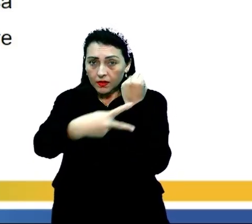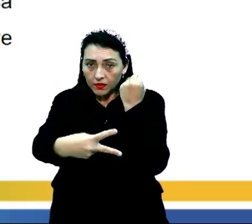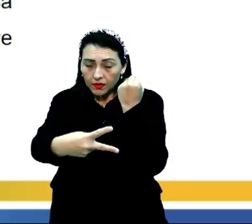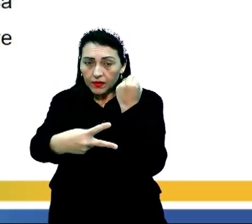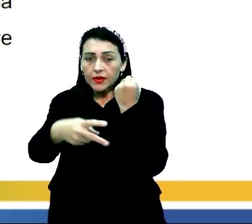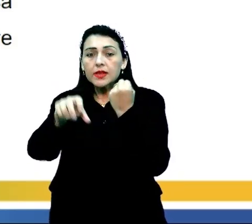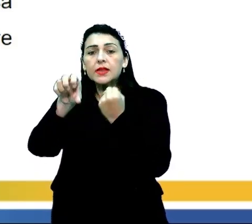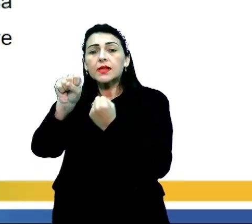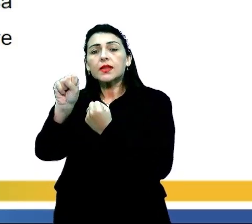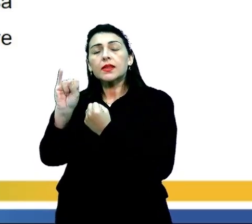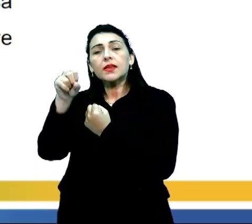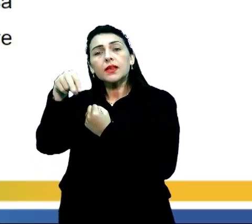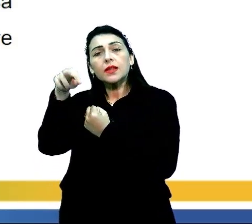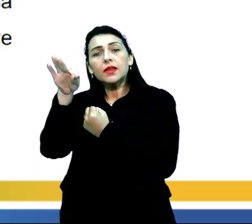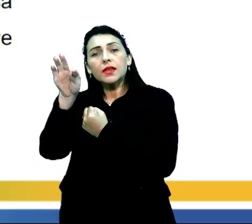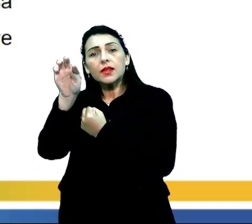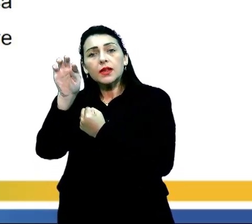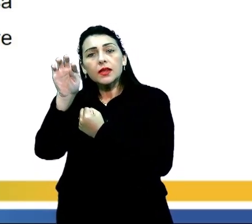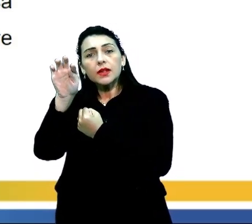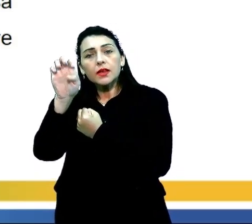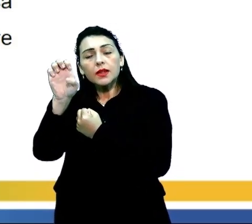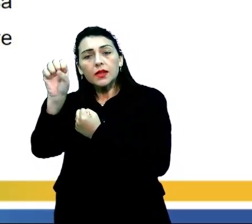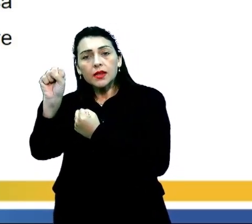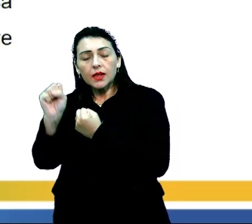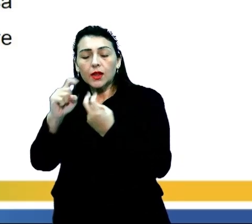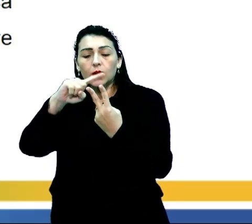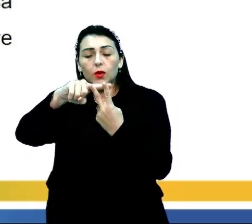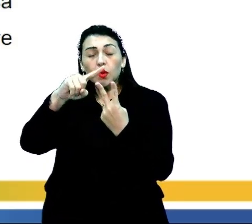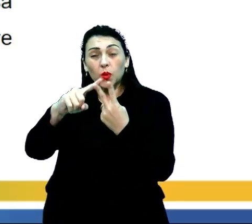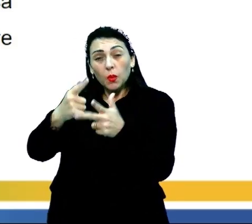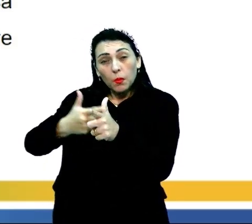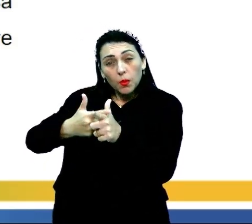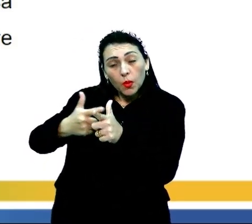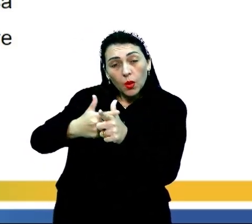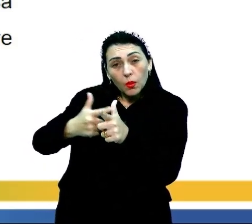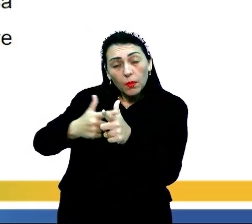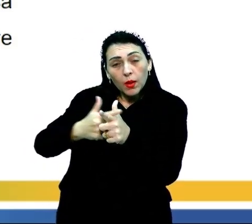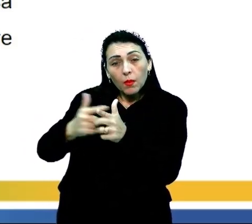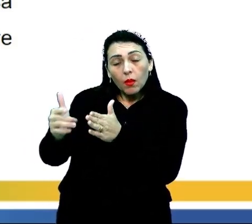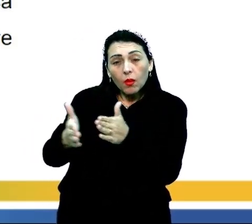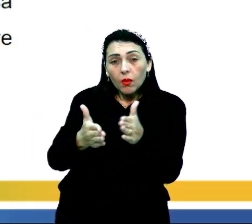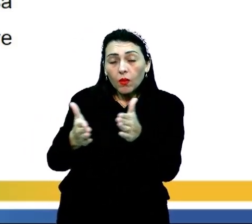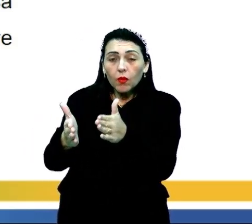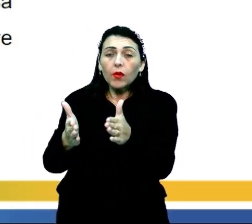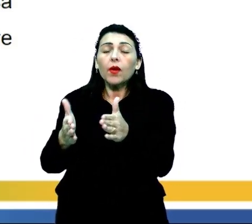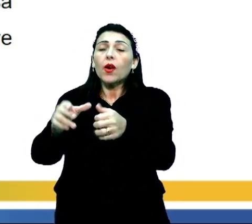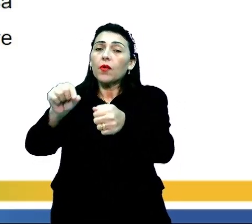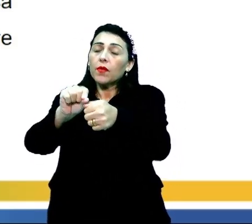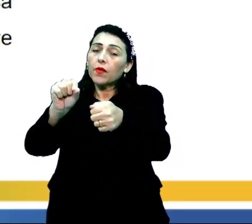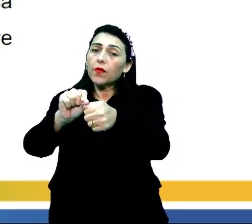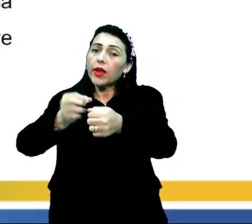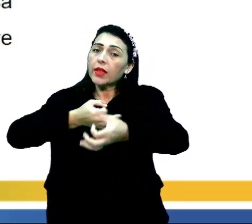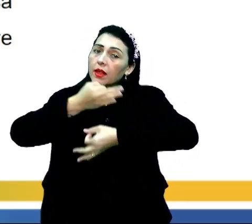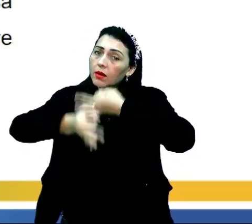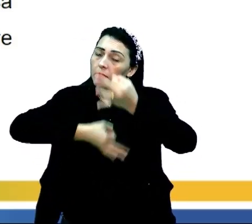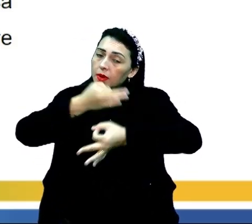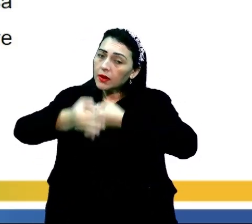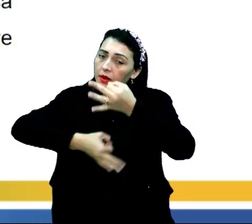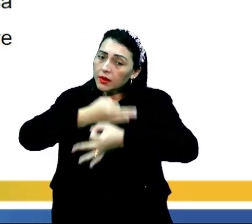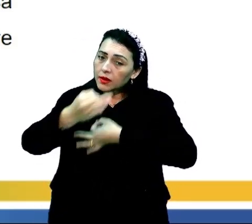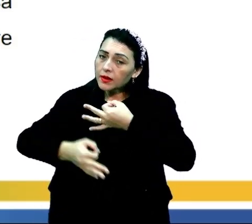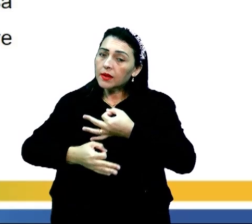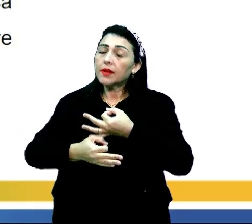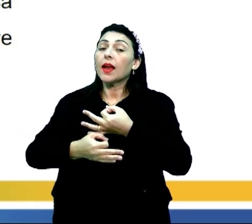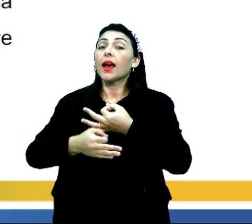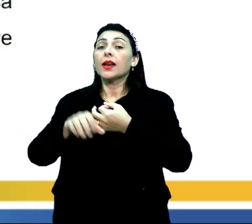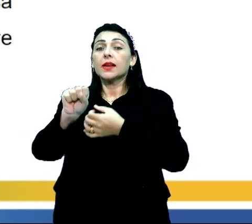por síntese? É composta por dois problemas ou caminhos que serão desenvolvidos na argumentação. Essa é a